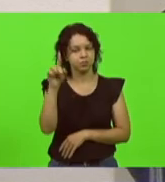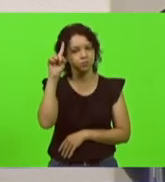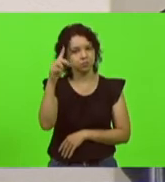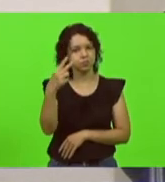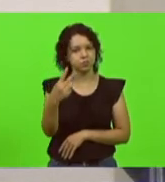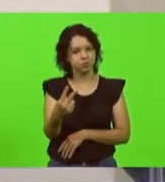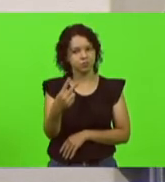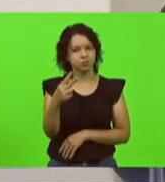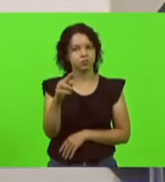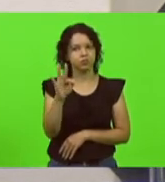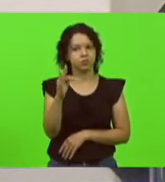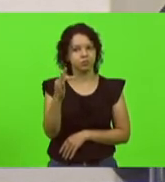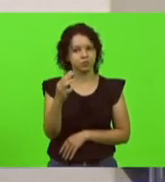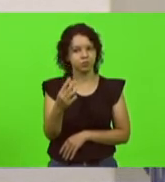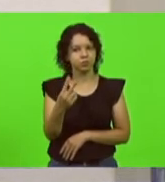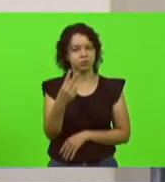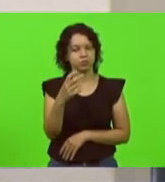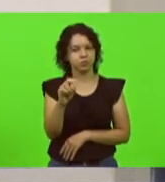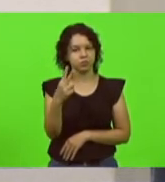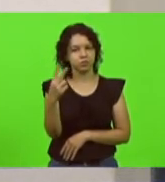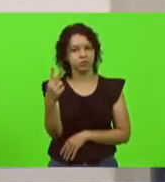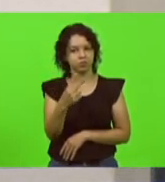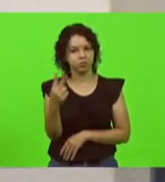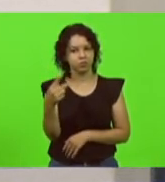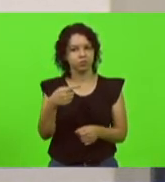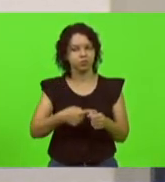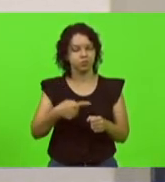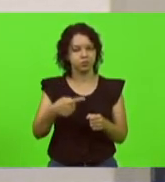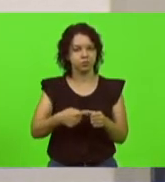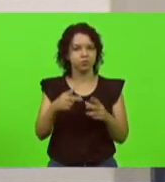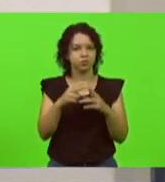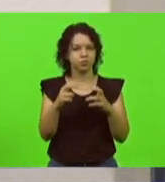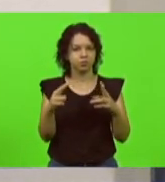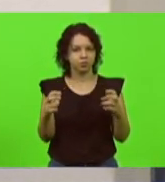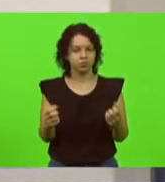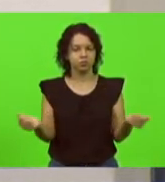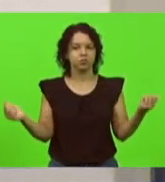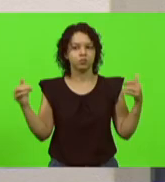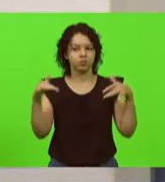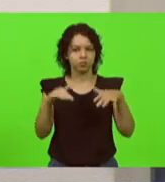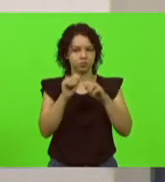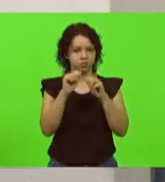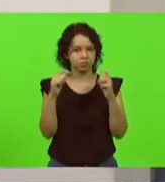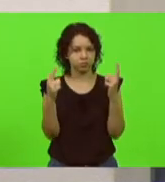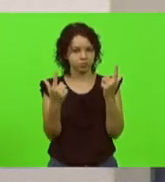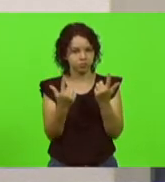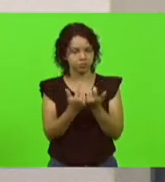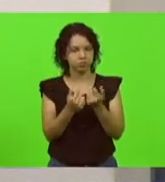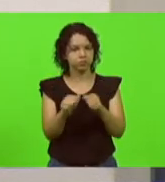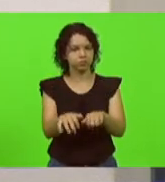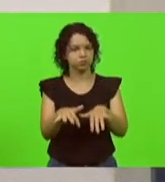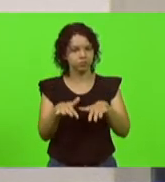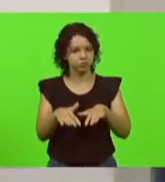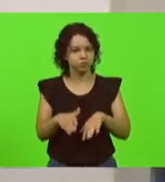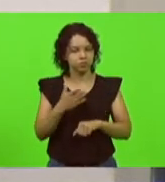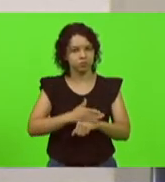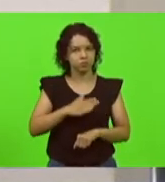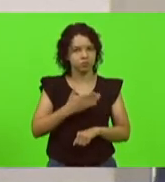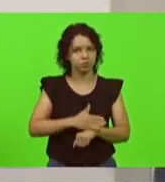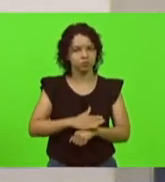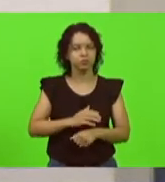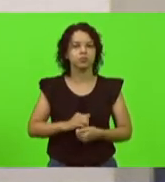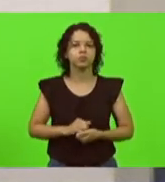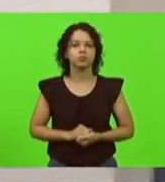de 2022, nesta cidade de Florianópolis, reuniu-se a Assembleia Legislativa em sessão preparatória